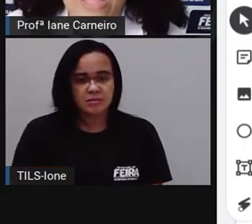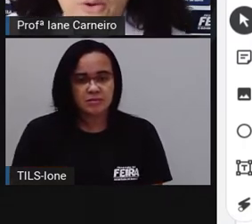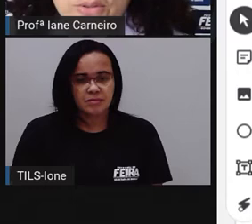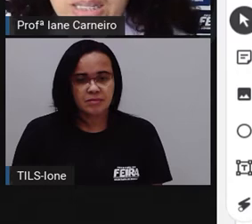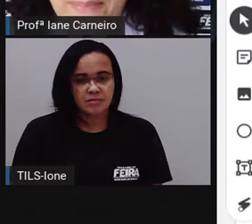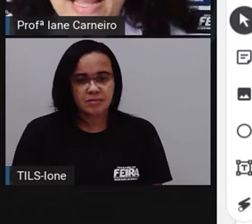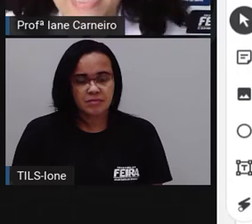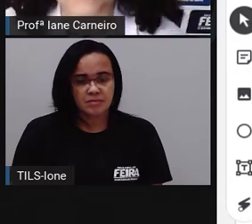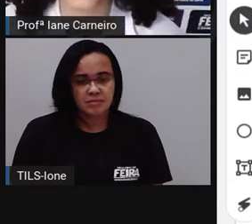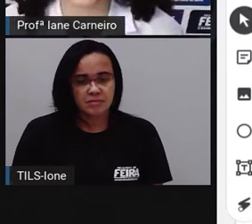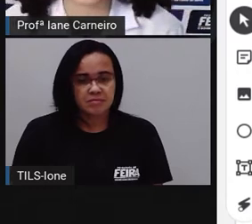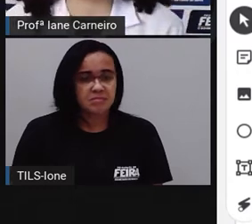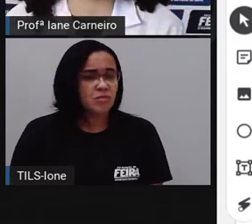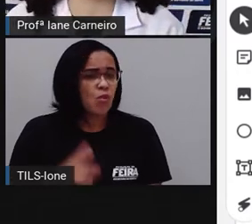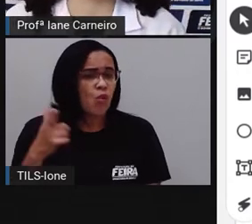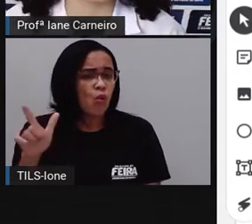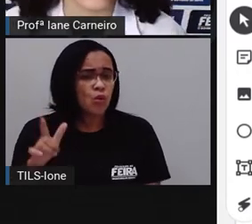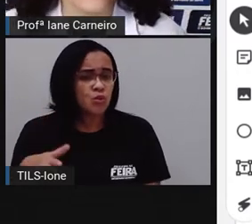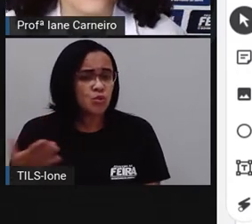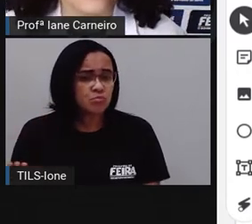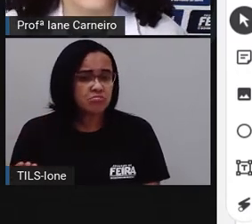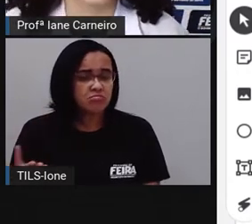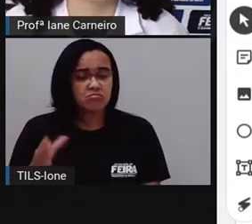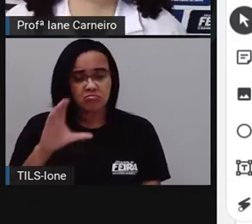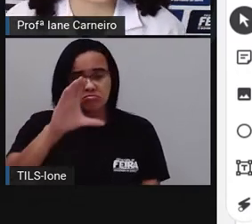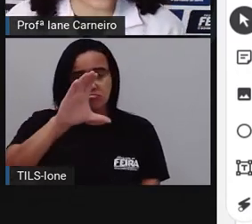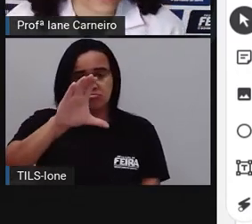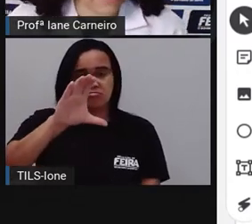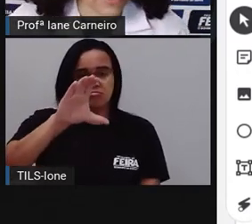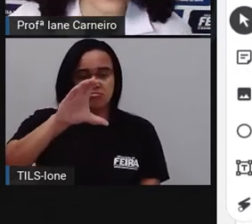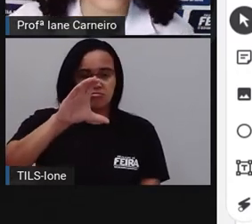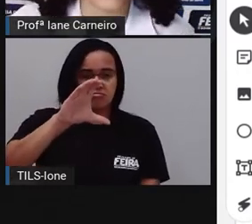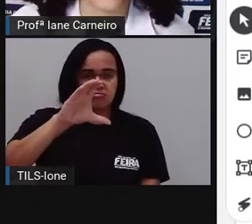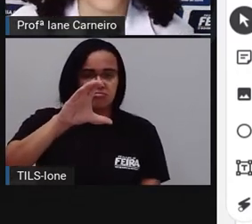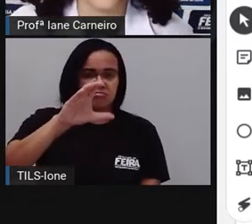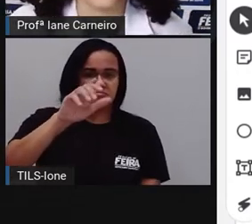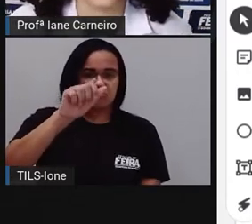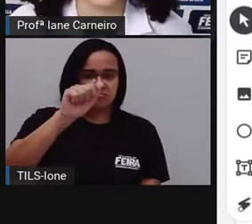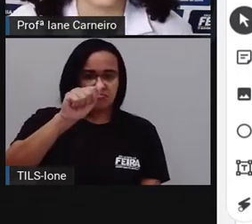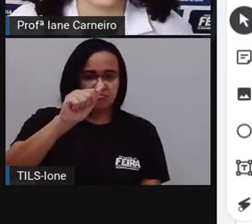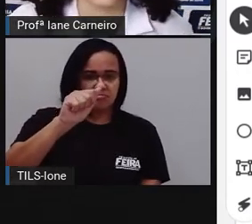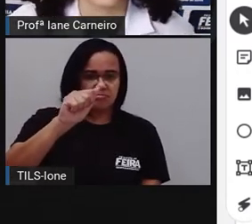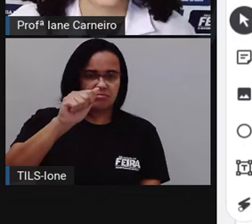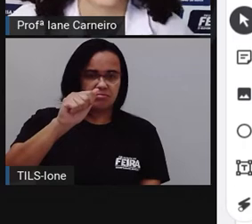Cachorro. Qual é o outro que aparece? Cabrito, né? Vamos escrever cabrito então, ó.